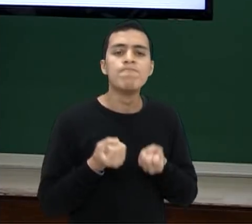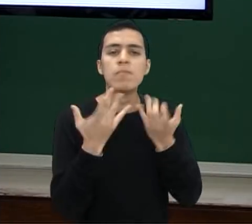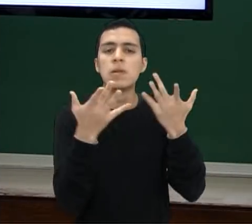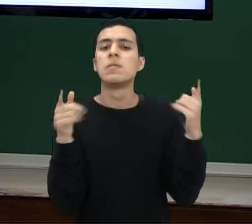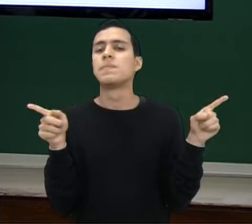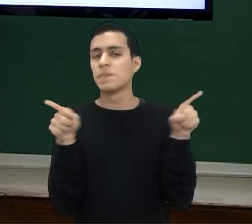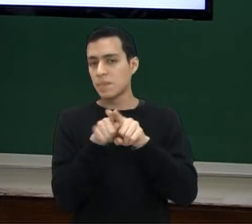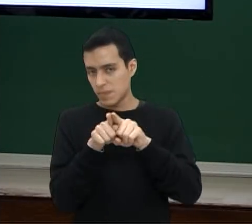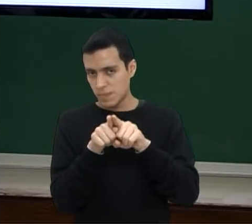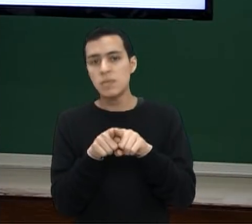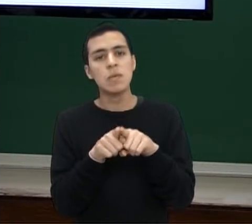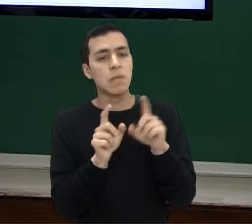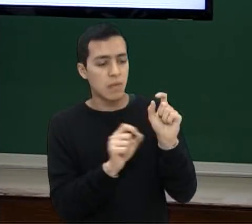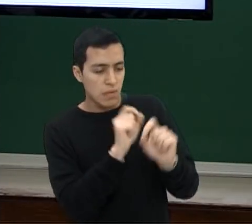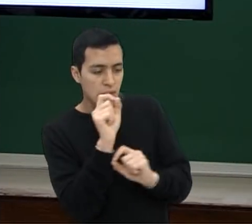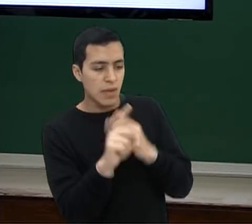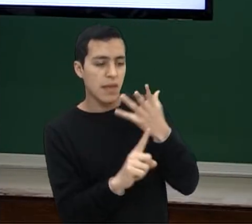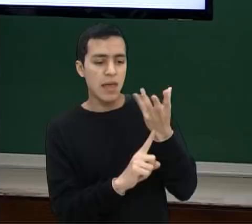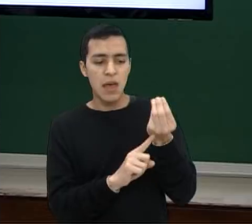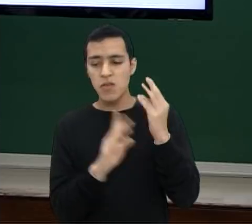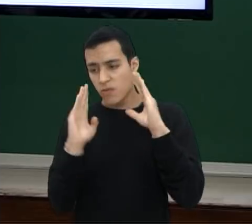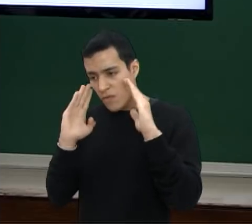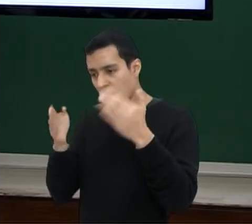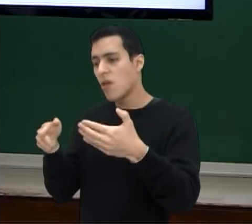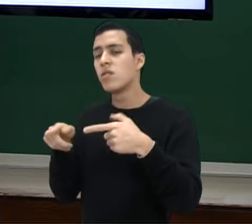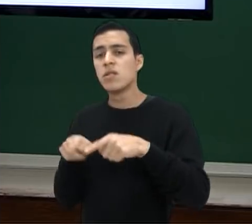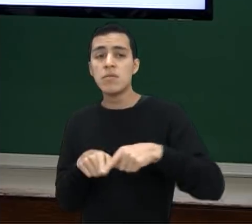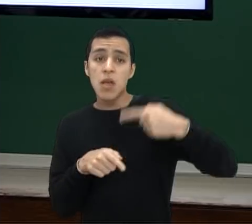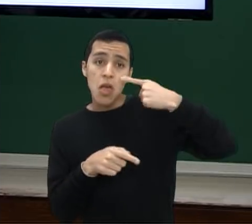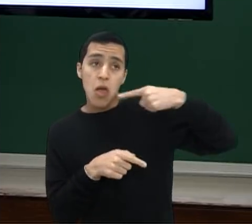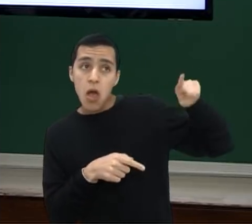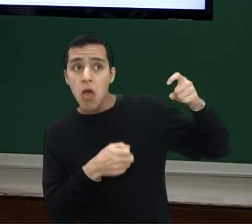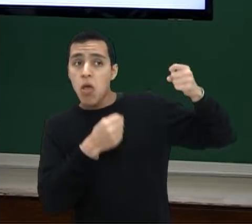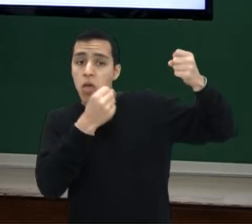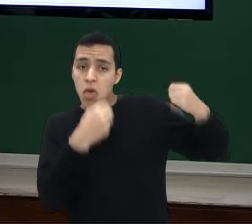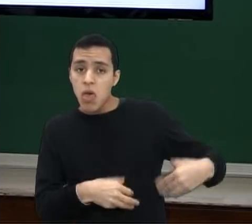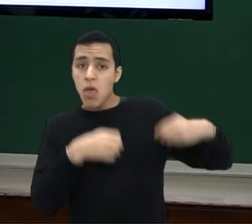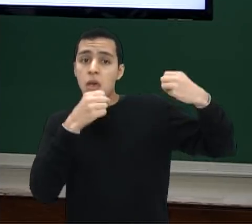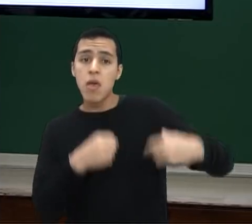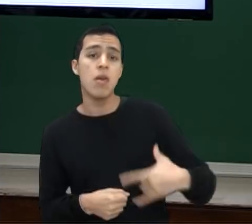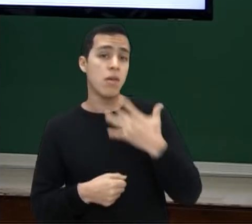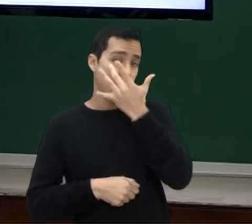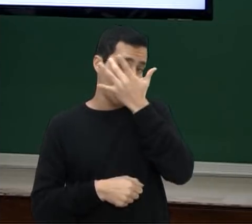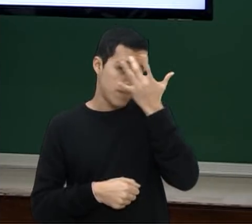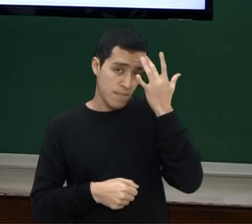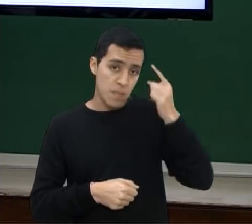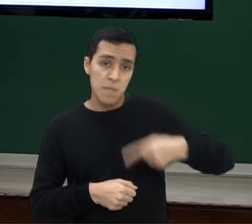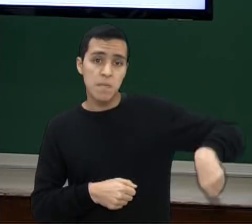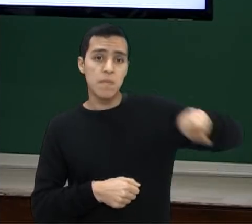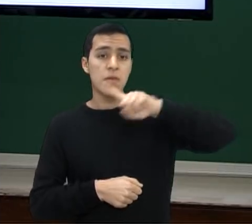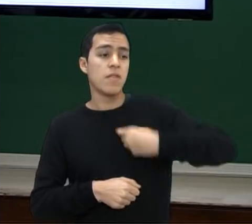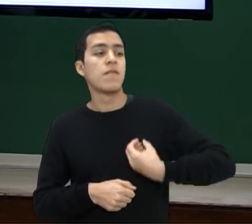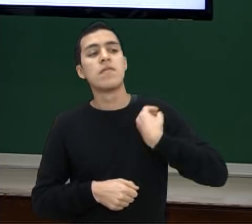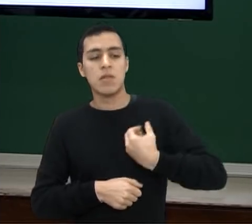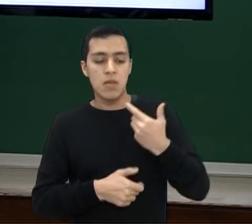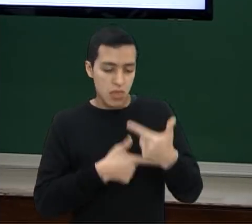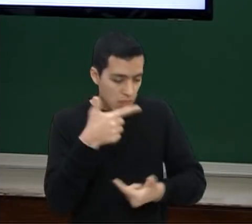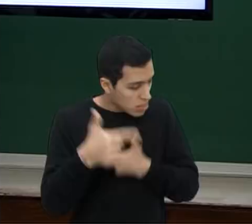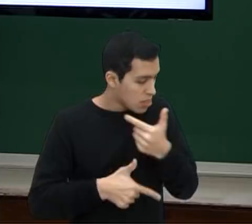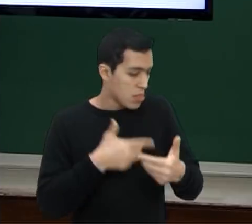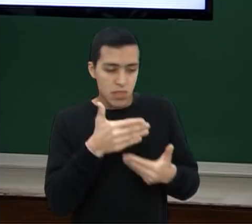né, a arte vai ser voltada para trazer situações das pessoas que vivem lá como classe